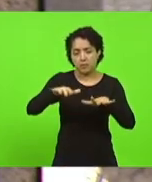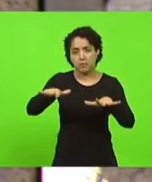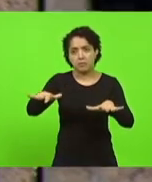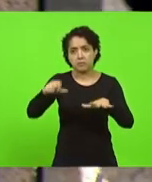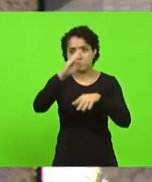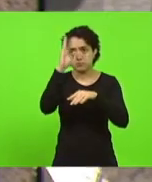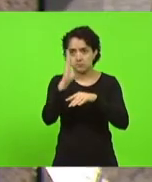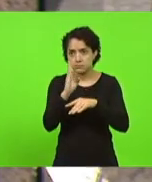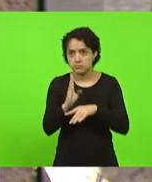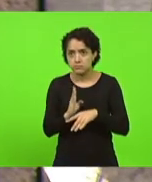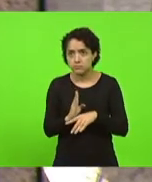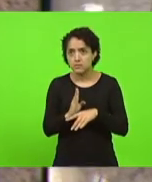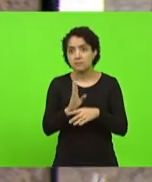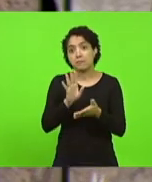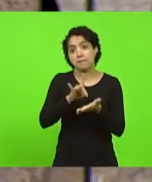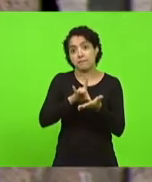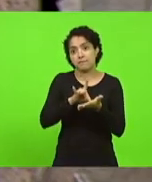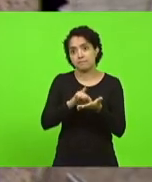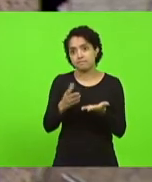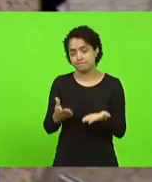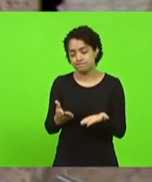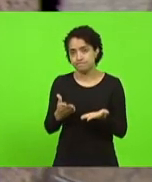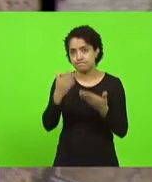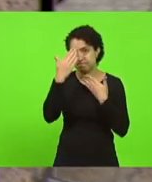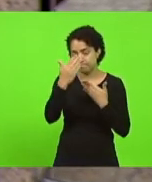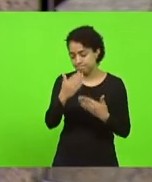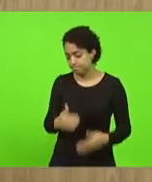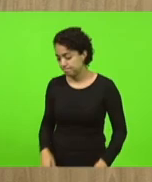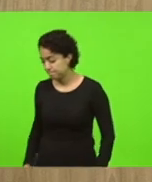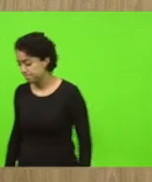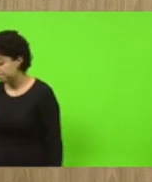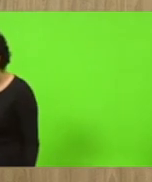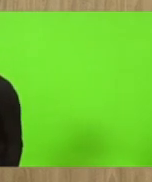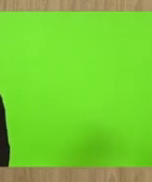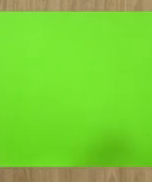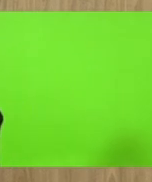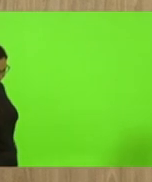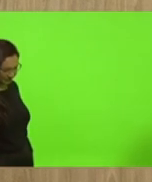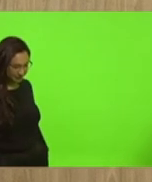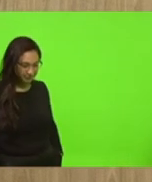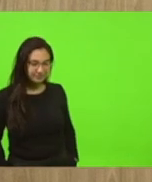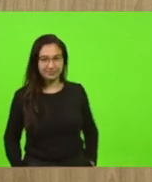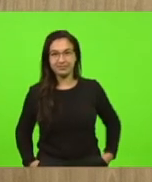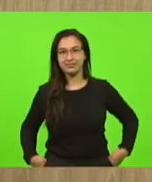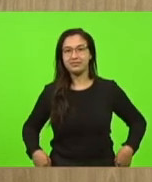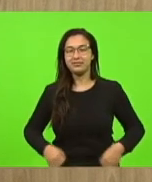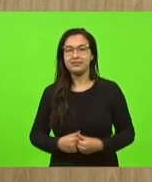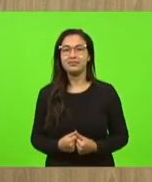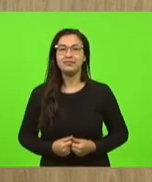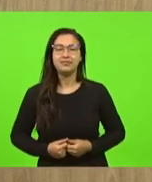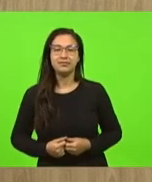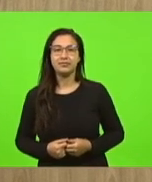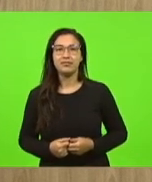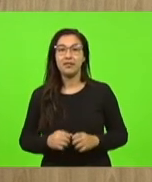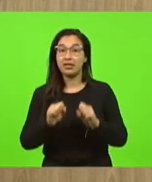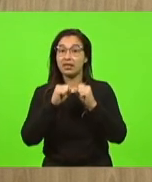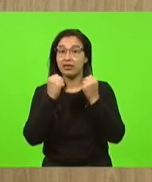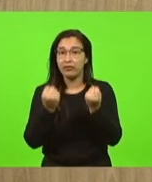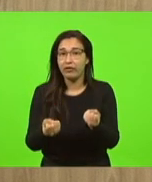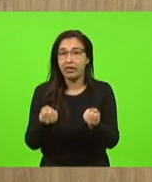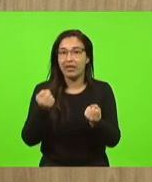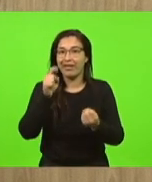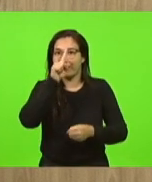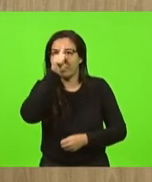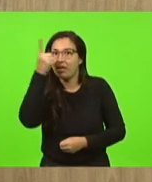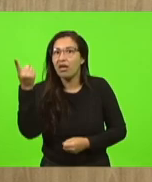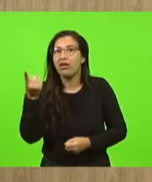se fossem verdades. Obrigado, deputada. Obrigado, deputado. Realmente, tu defender uma ideia é uma coisa, tu agredir